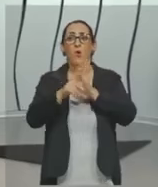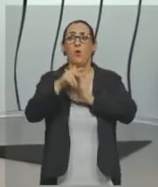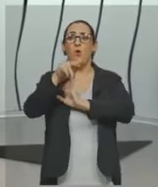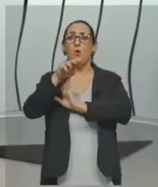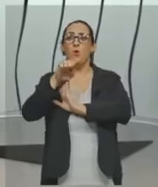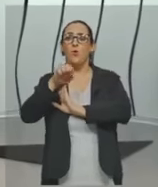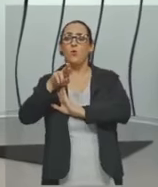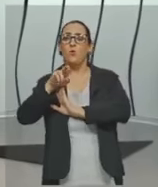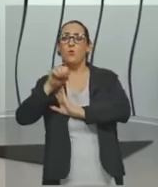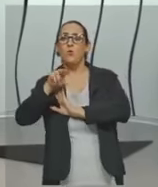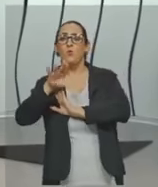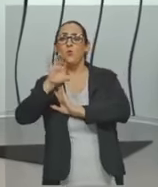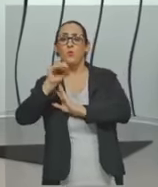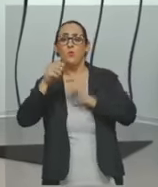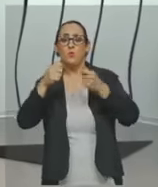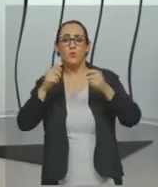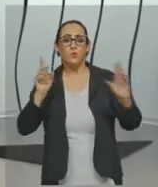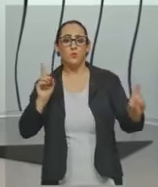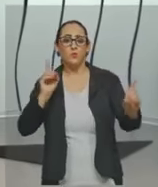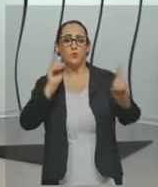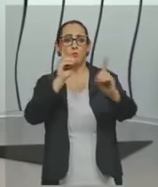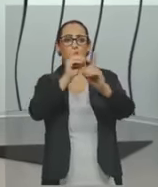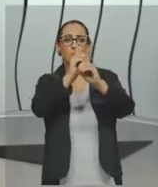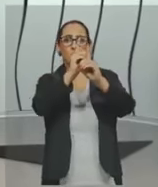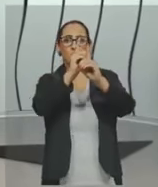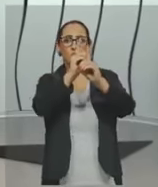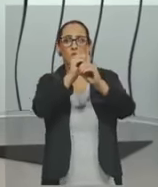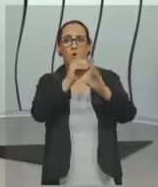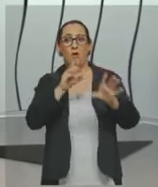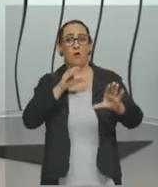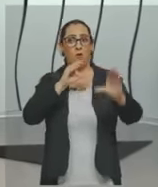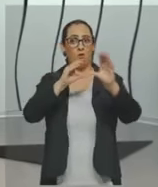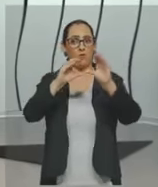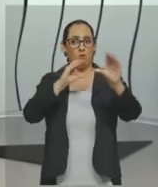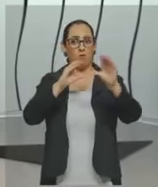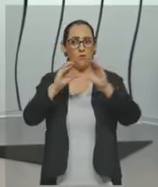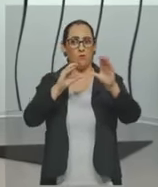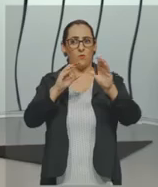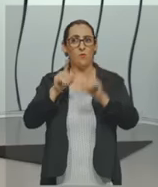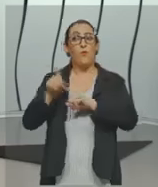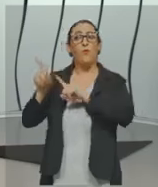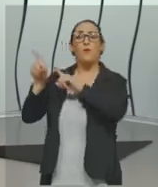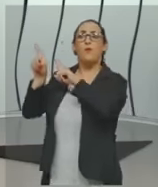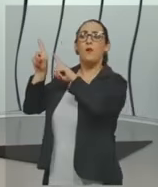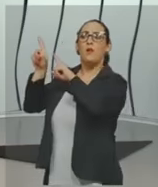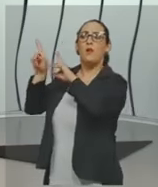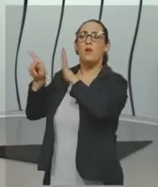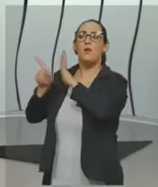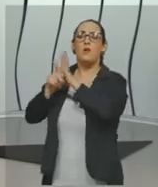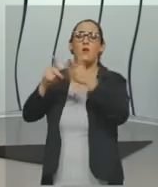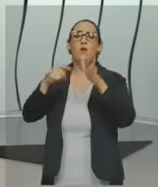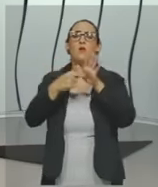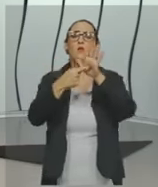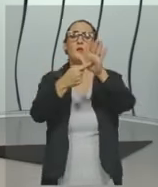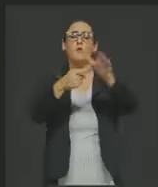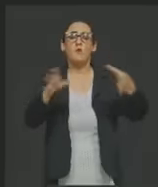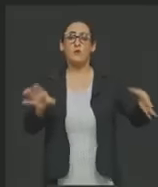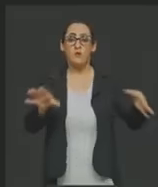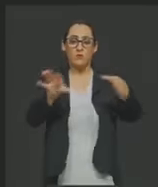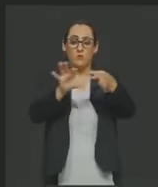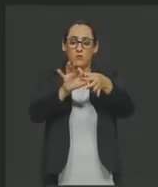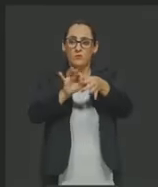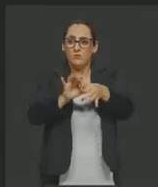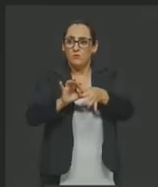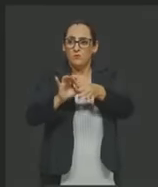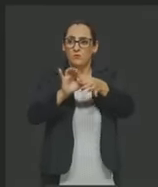que encontrar com outro, se comunicar com outro. Tá? Essa junção que ocorre se chama sinapse. Então, aqui, olha,